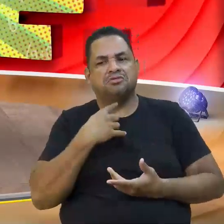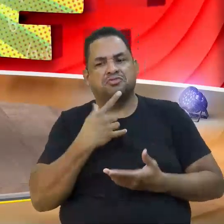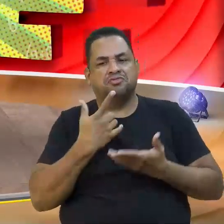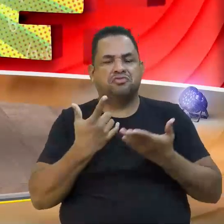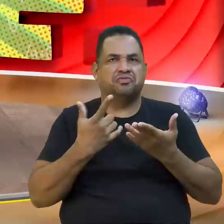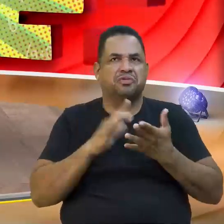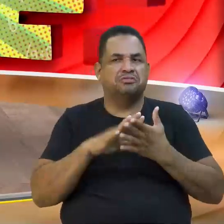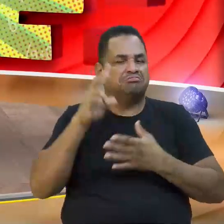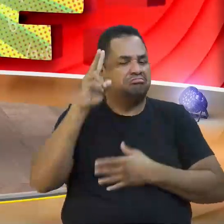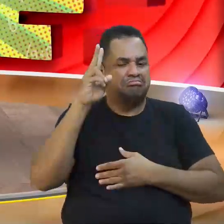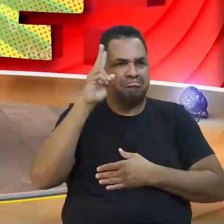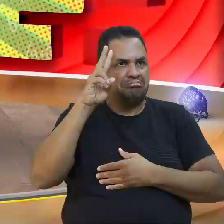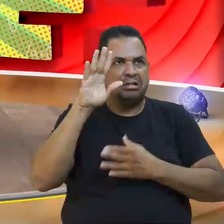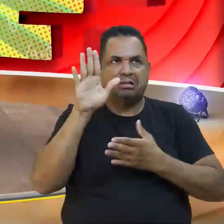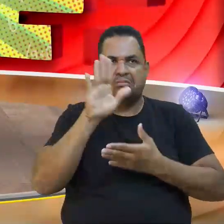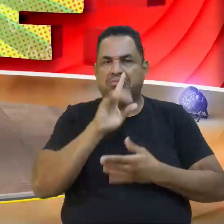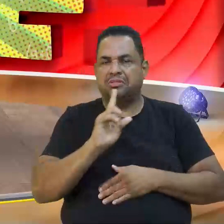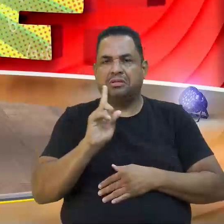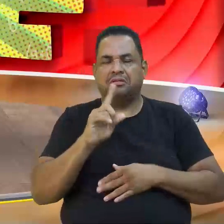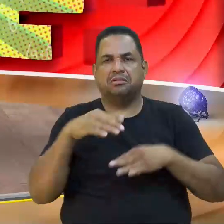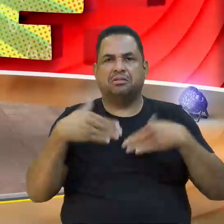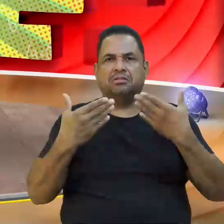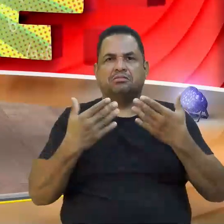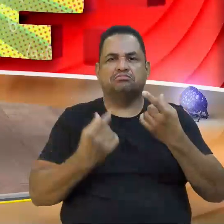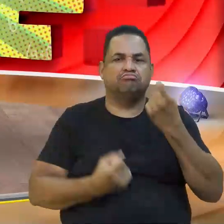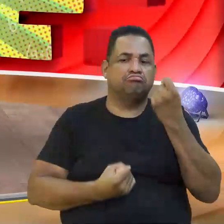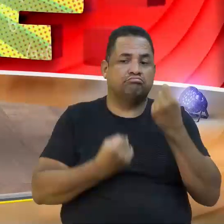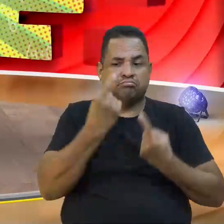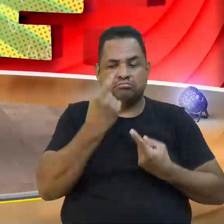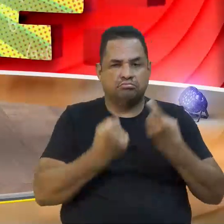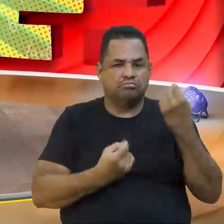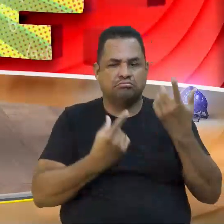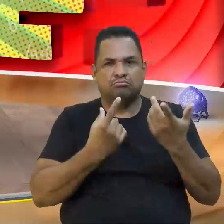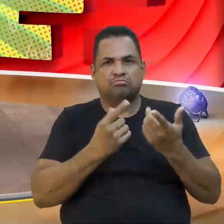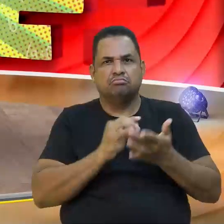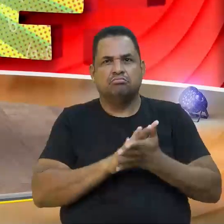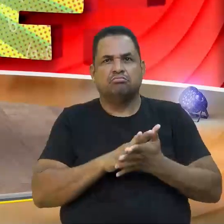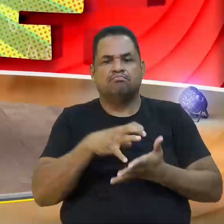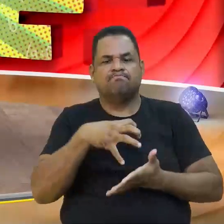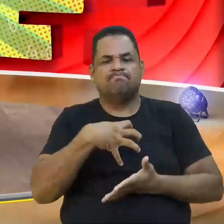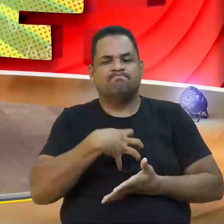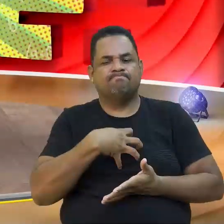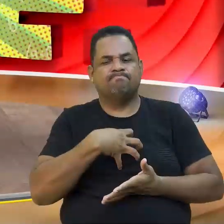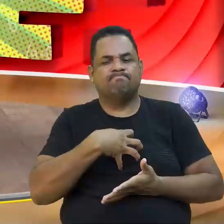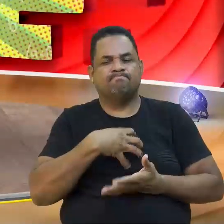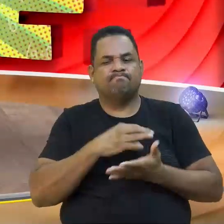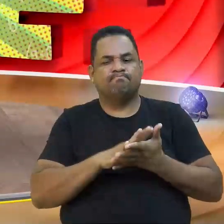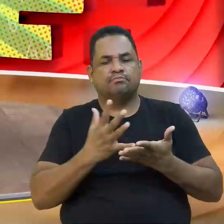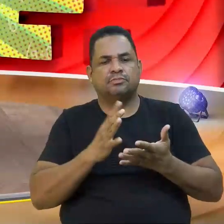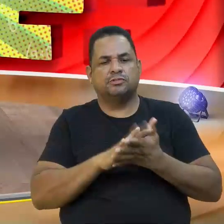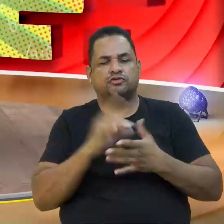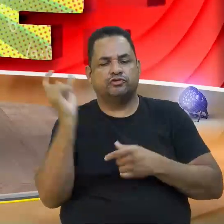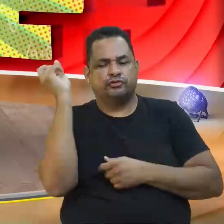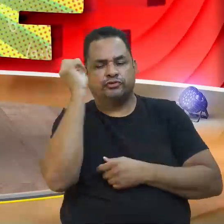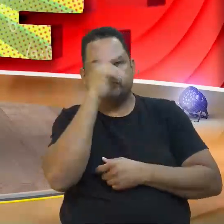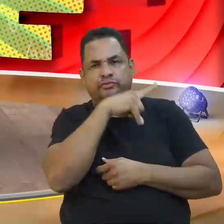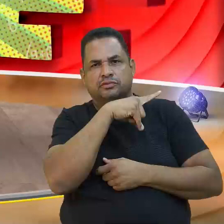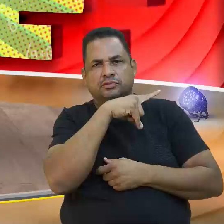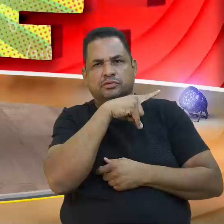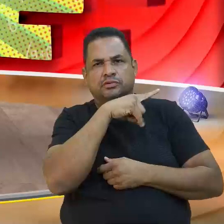conteúdo aí não, desse também, assunto. E assim, alguns, né, sentia que a vibração, sentiram dificuldade, né, que eu falou assim,